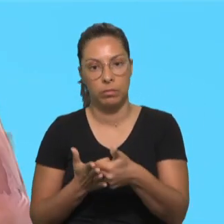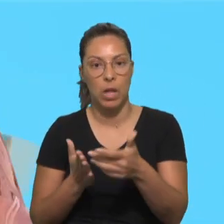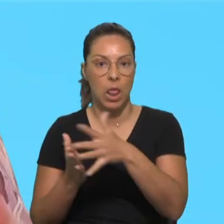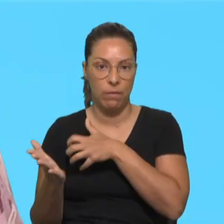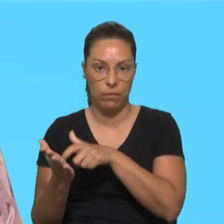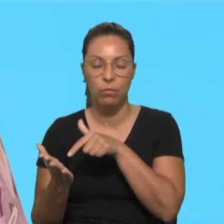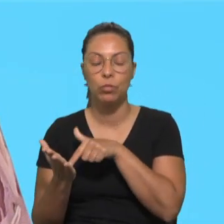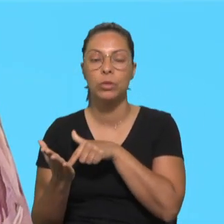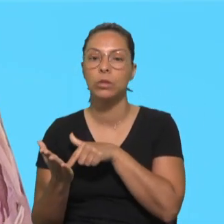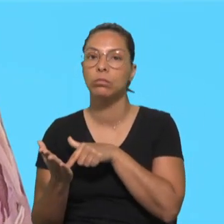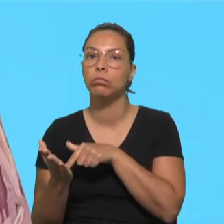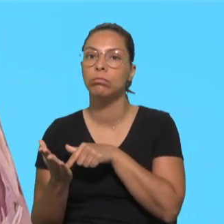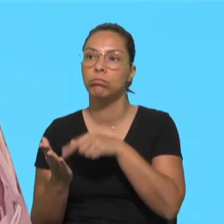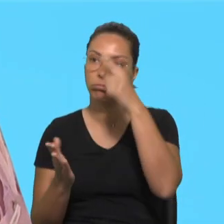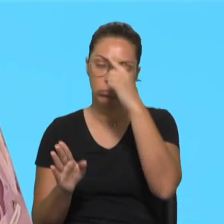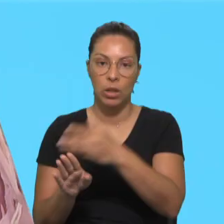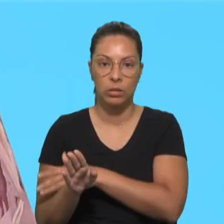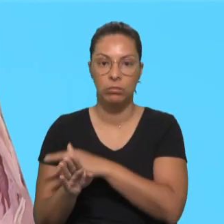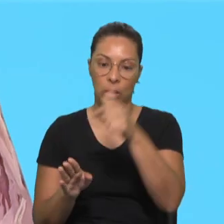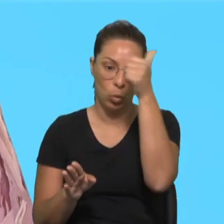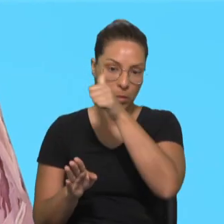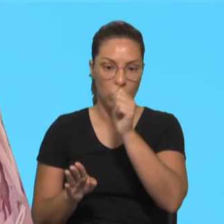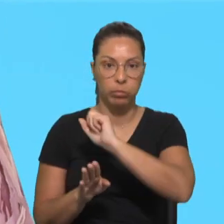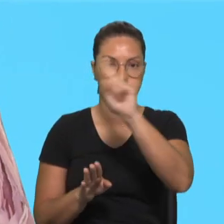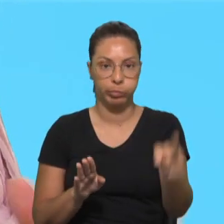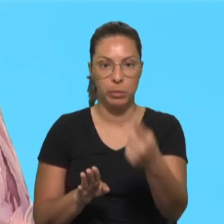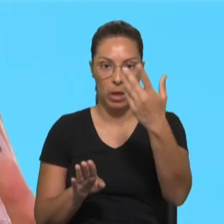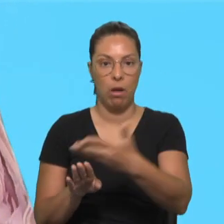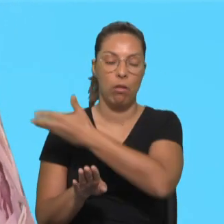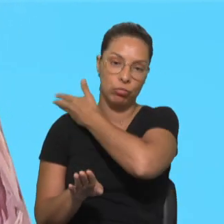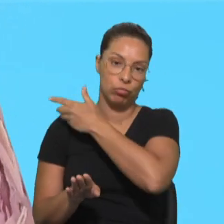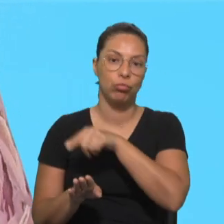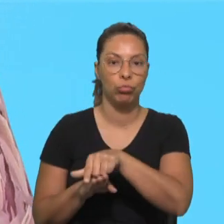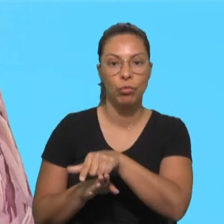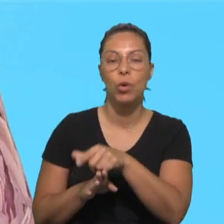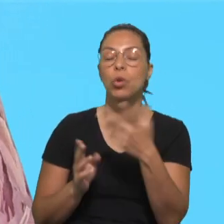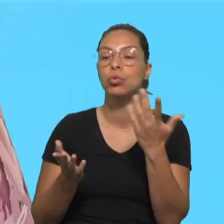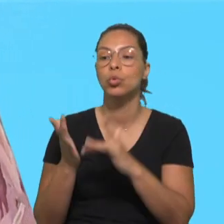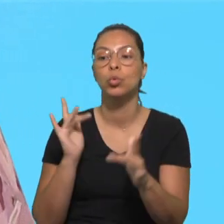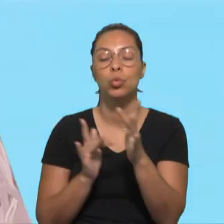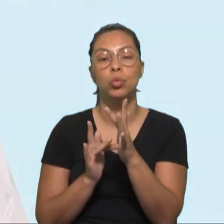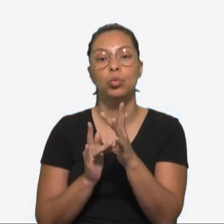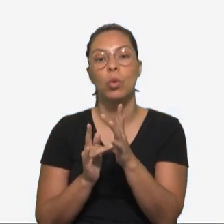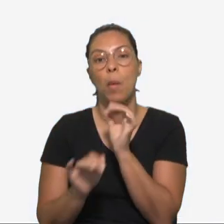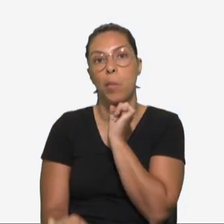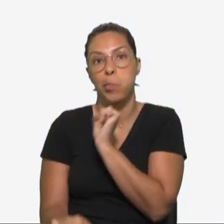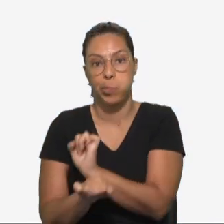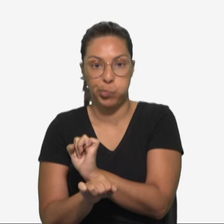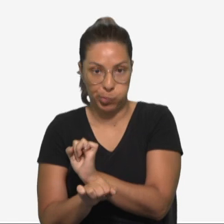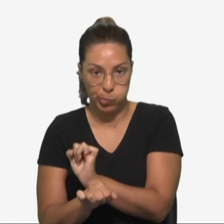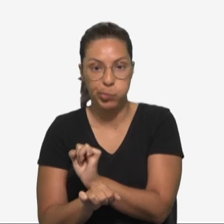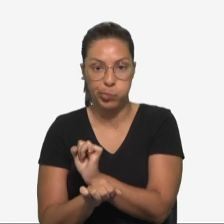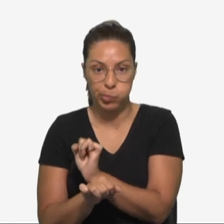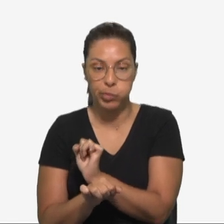perfeita sintonia também com a primeira leitura deste domingo, que nos leva a esse espaço onde Jesus, pouco antes de ser preso e condenado à morte, celebrou